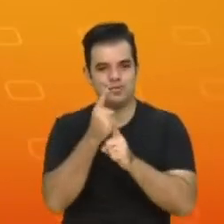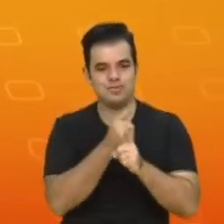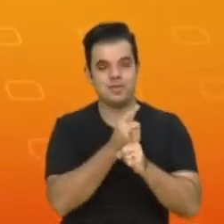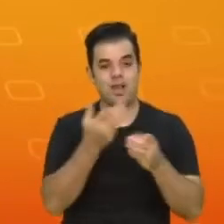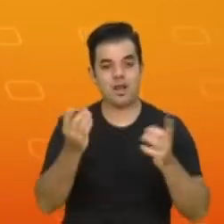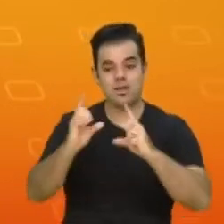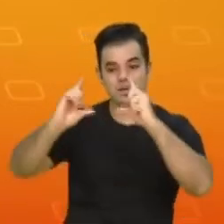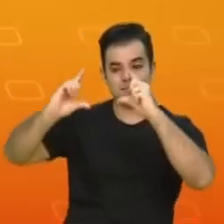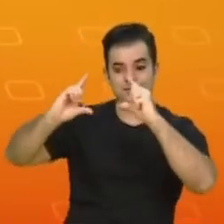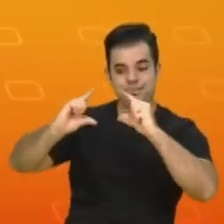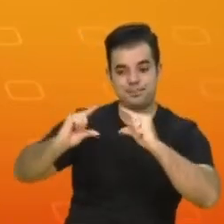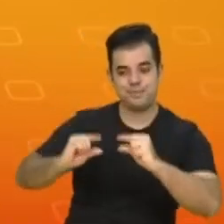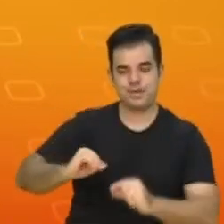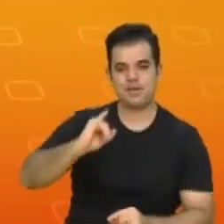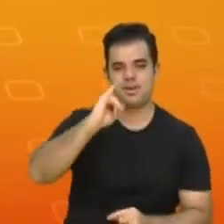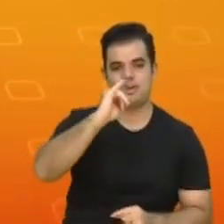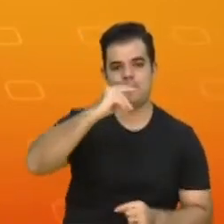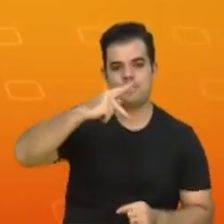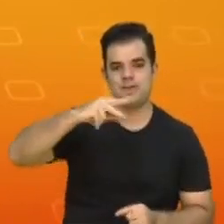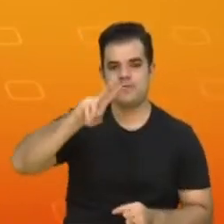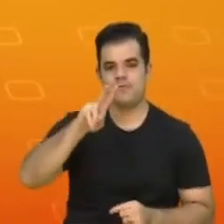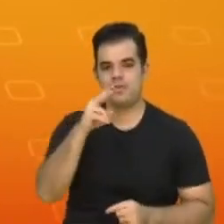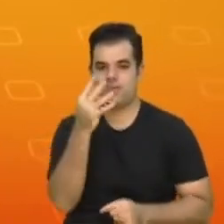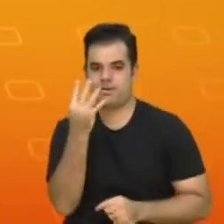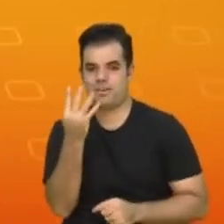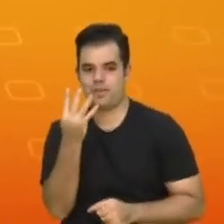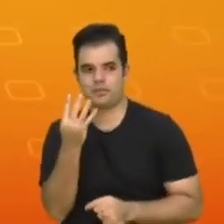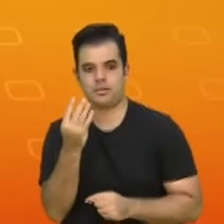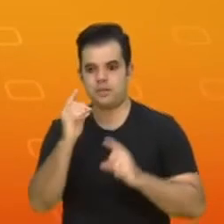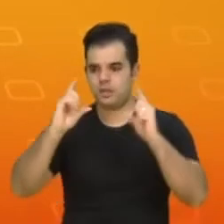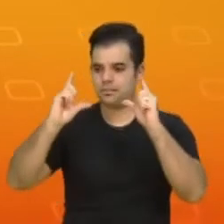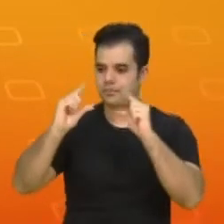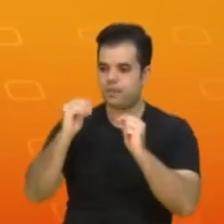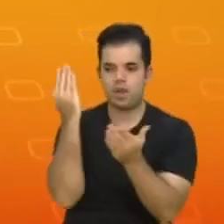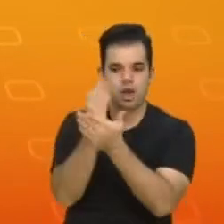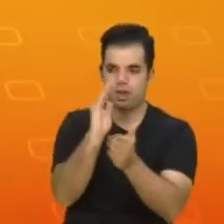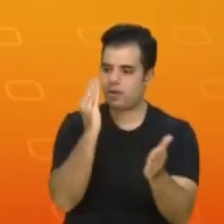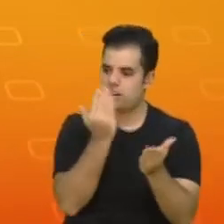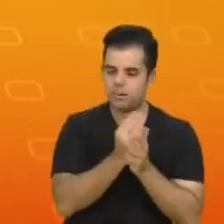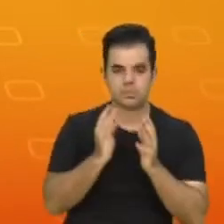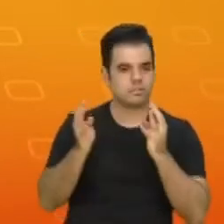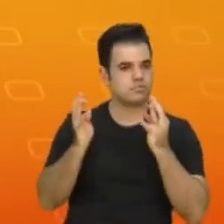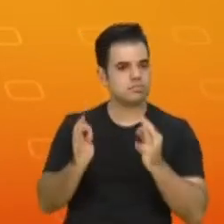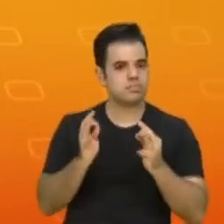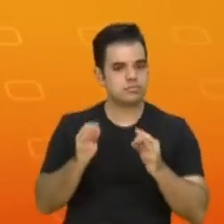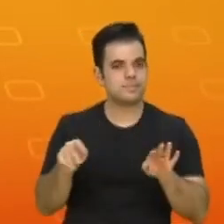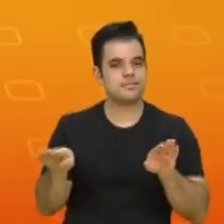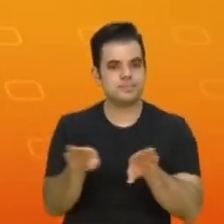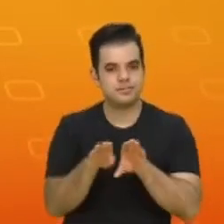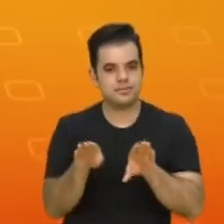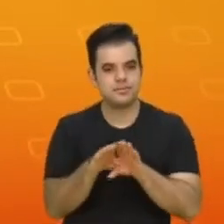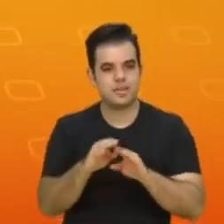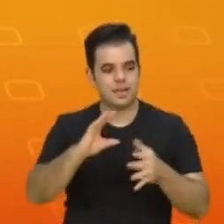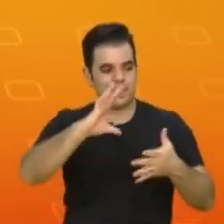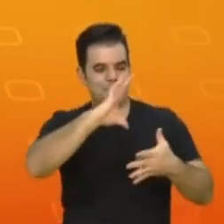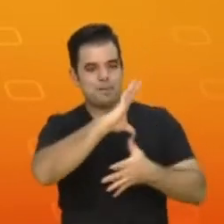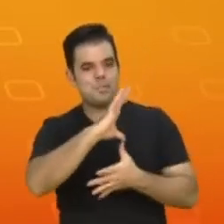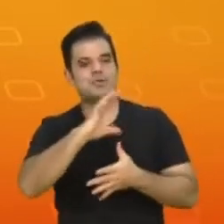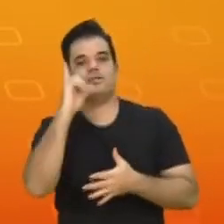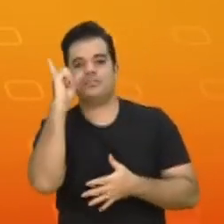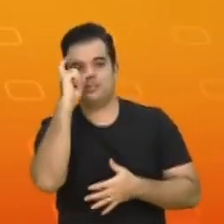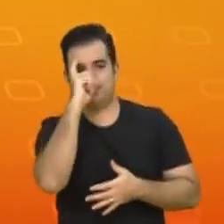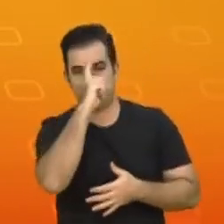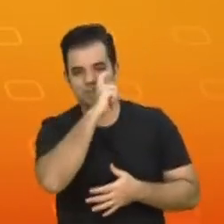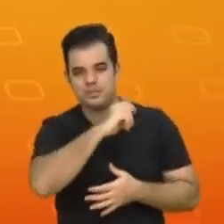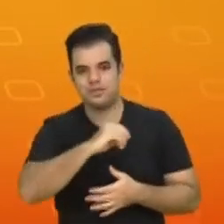né, a dificuldade que não vai. Se é que vocês já não estão passando por isso, né, de você fazer geolocalização baseada em IP, agora que um provedor